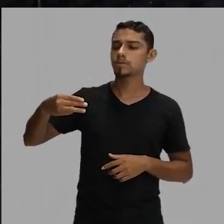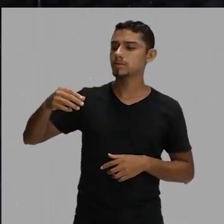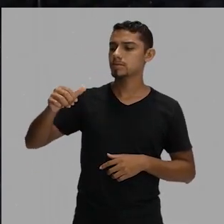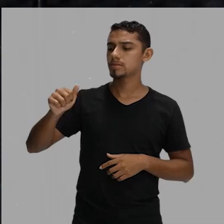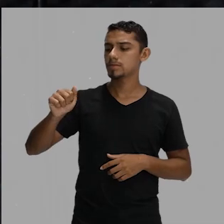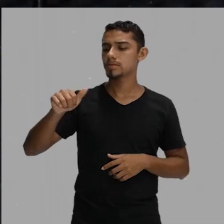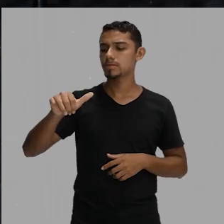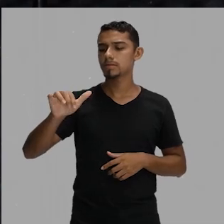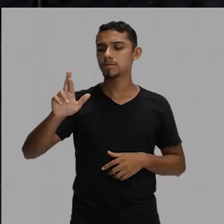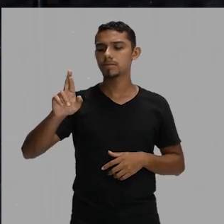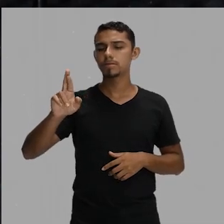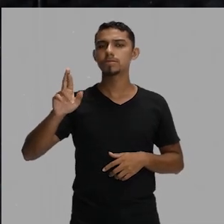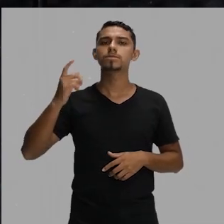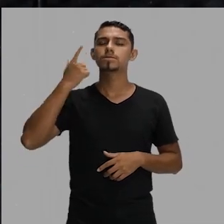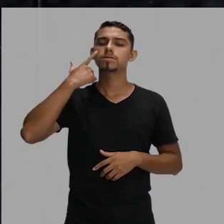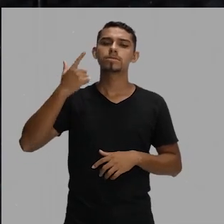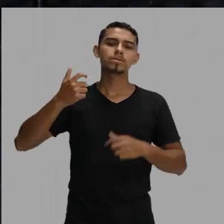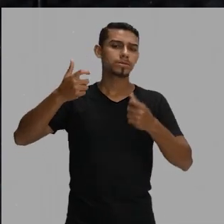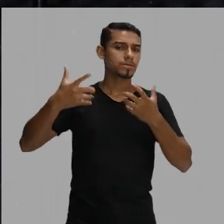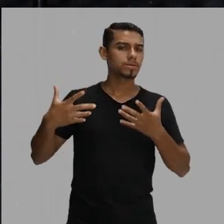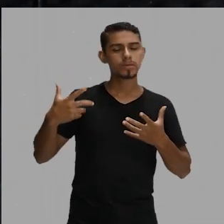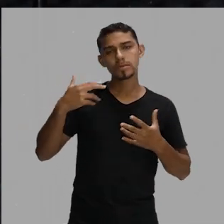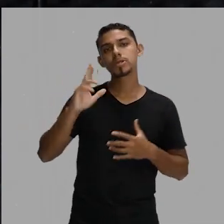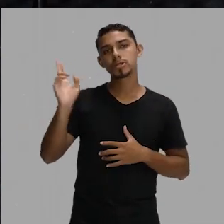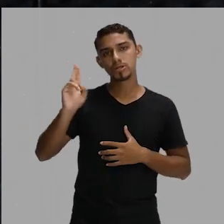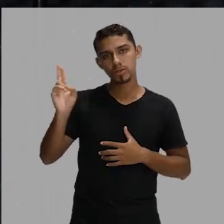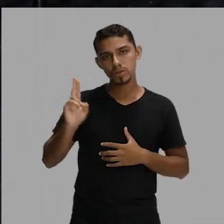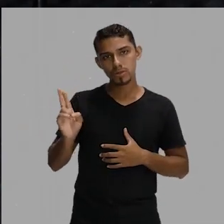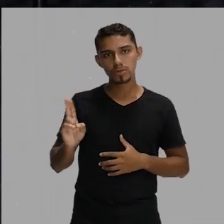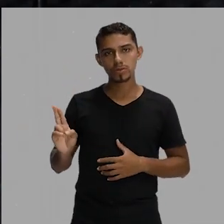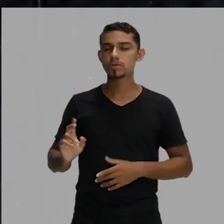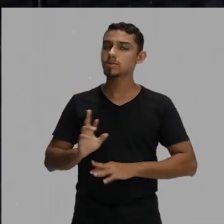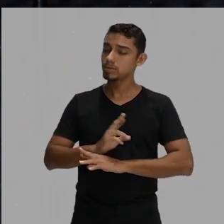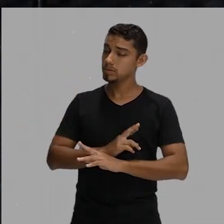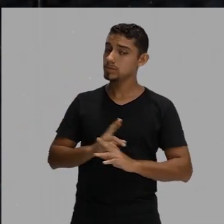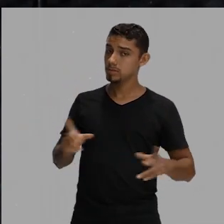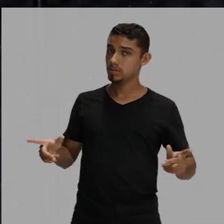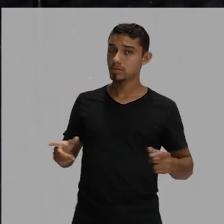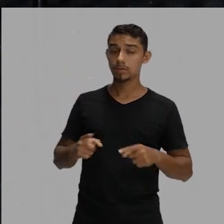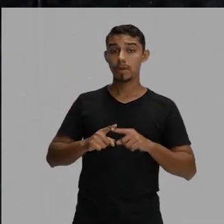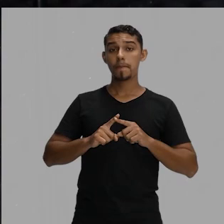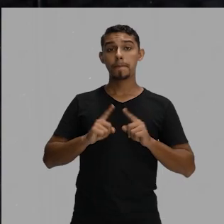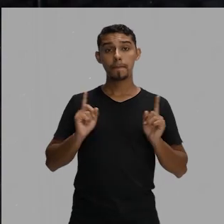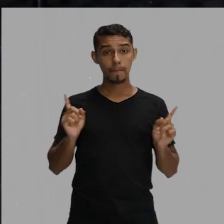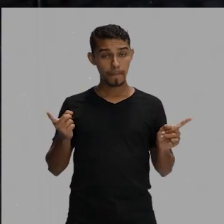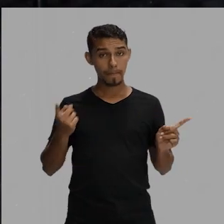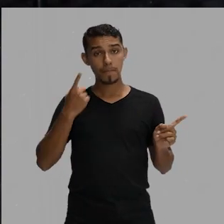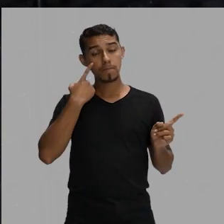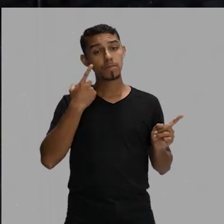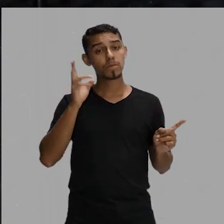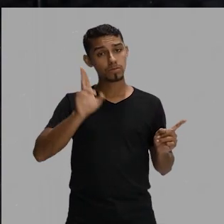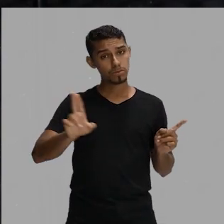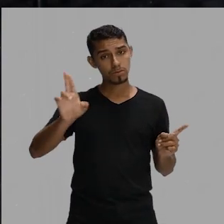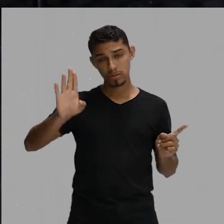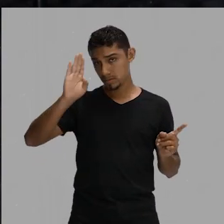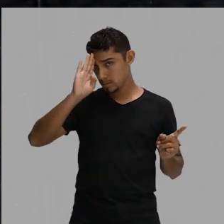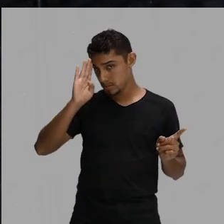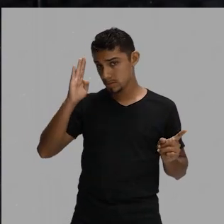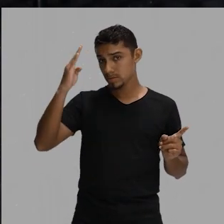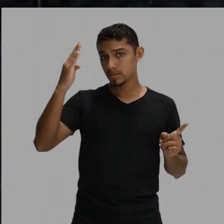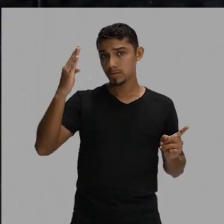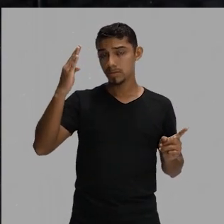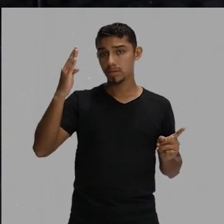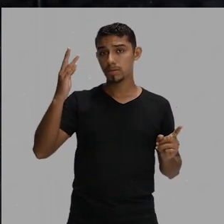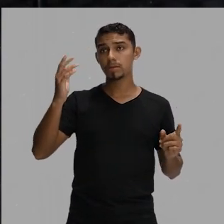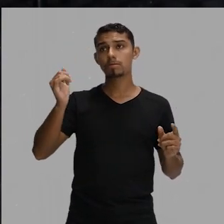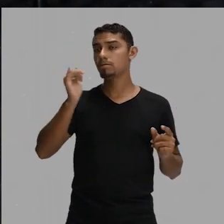são de espécies diferentes. Eles estão aí nomeados com nomes diferentes. Mas, usando o princípio do Ernest